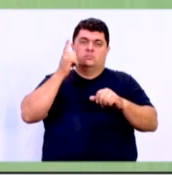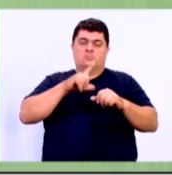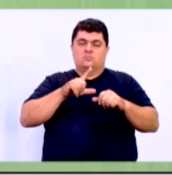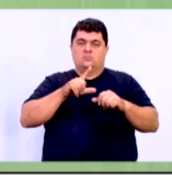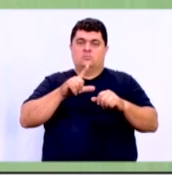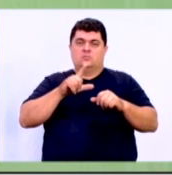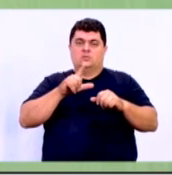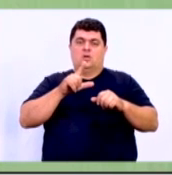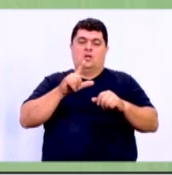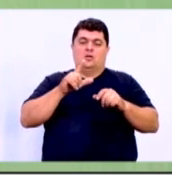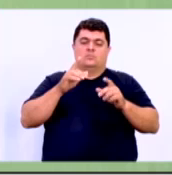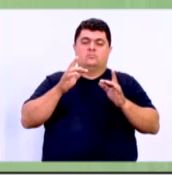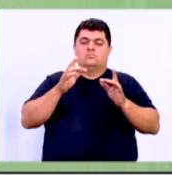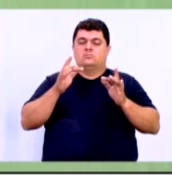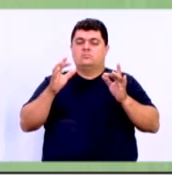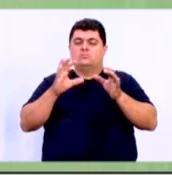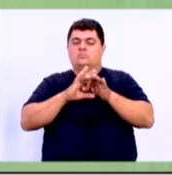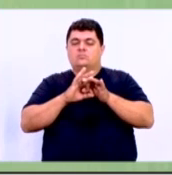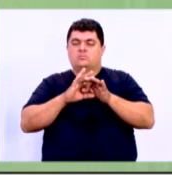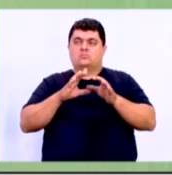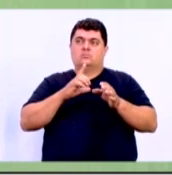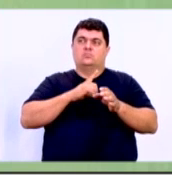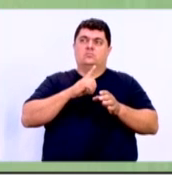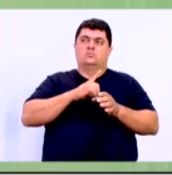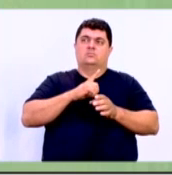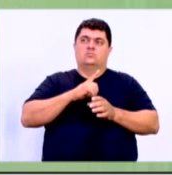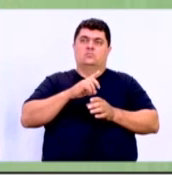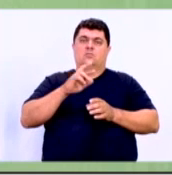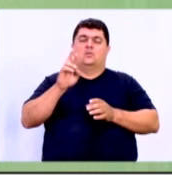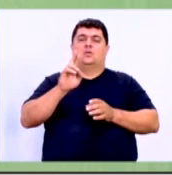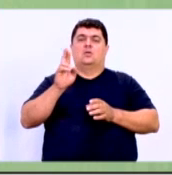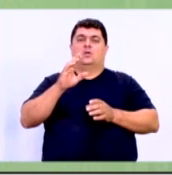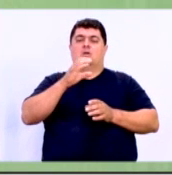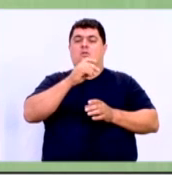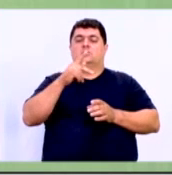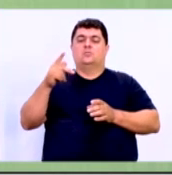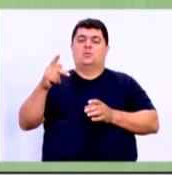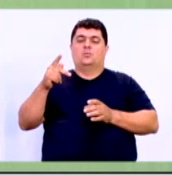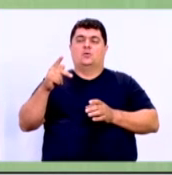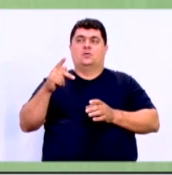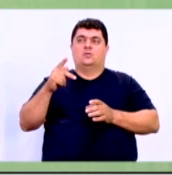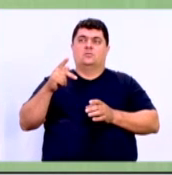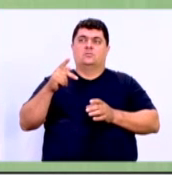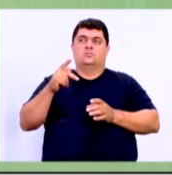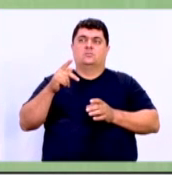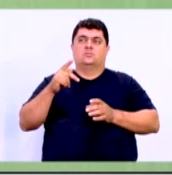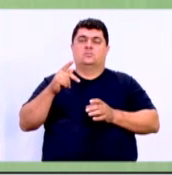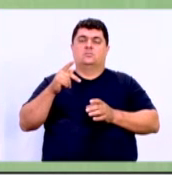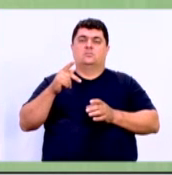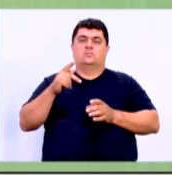associação variável. Então, quem é nosso CPP no custeio variável?